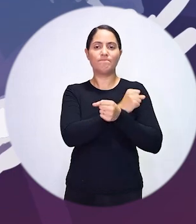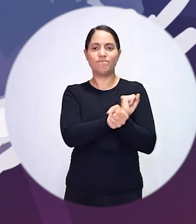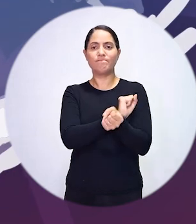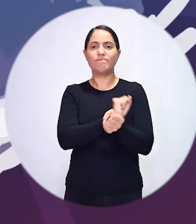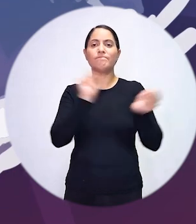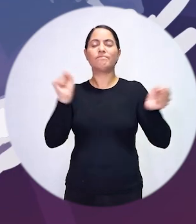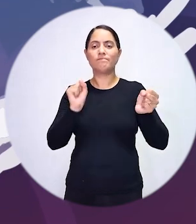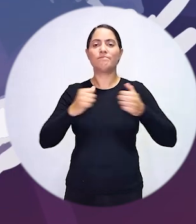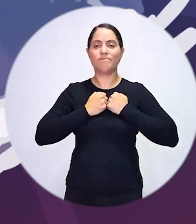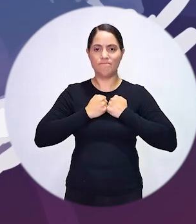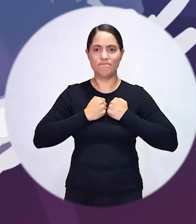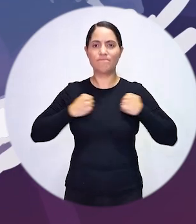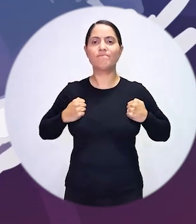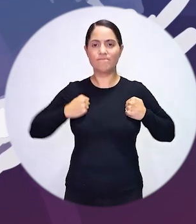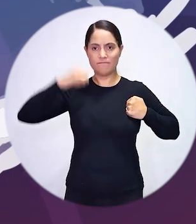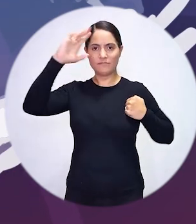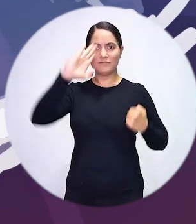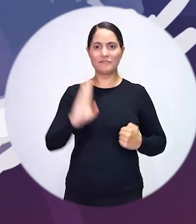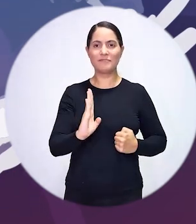e herói da nossa pátria.